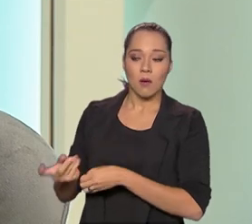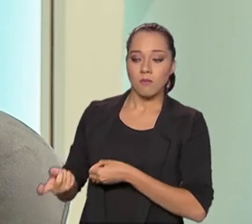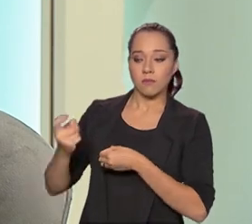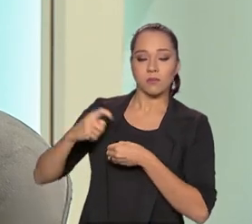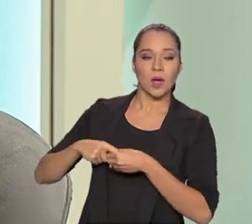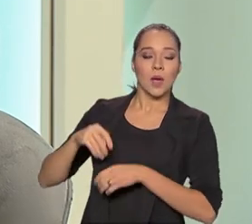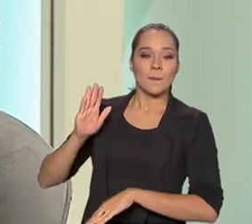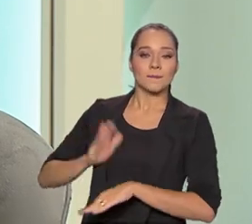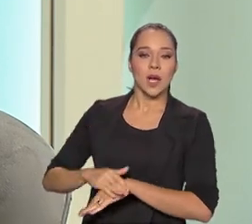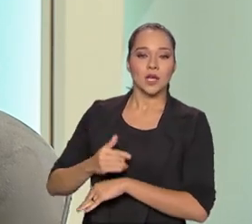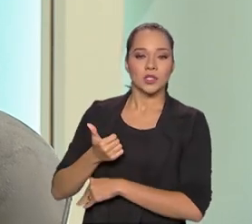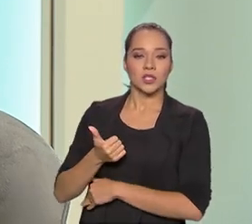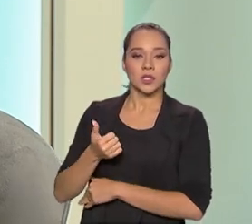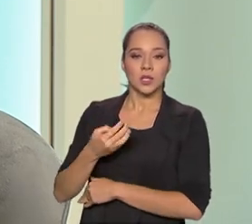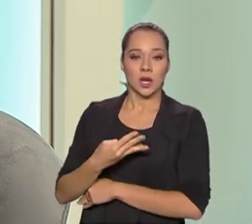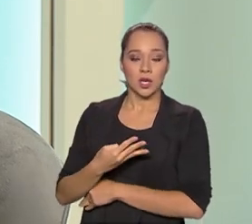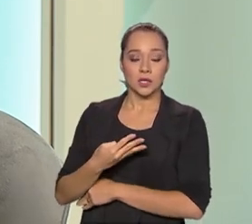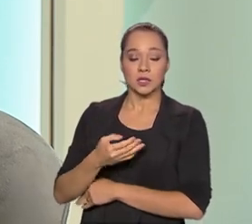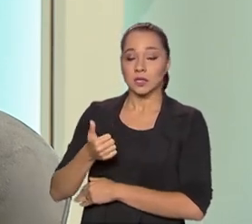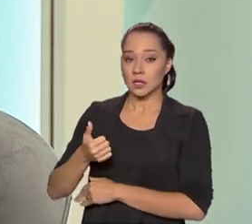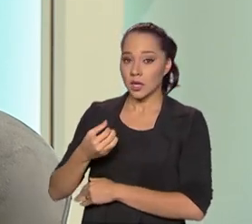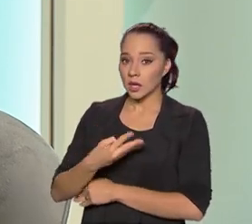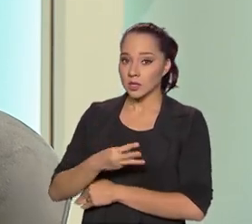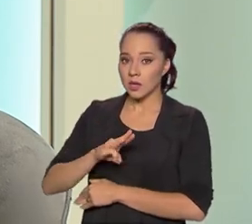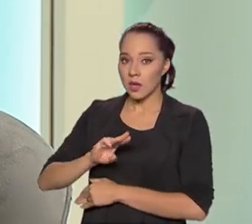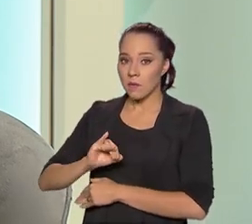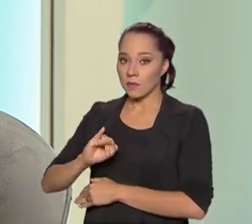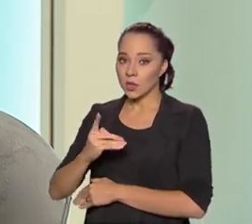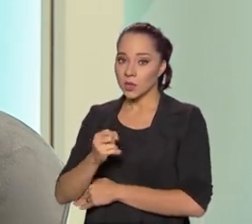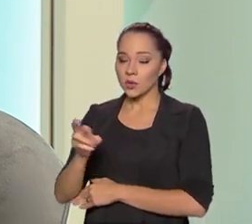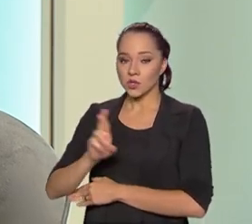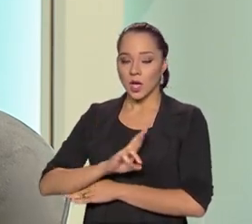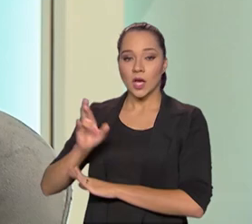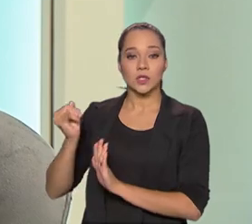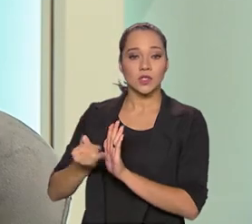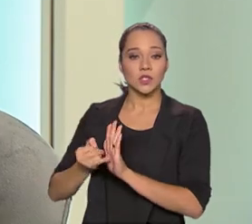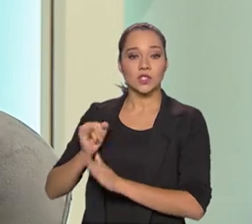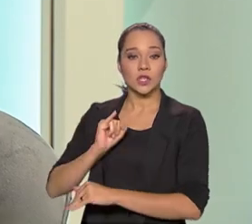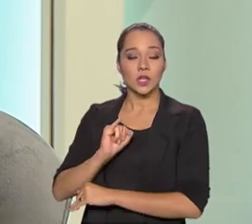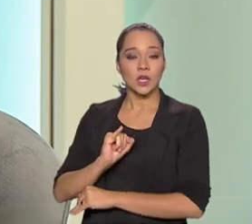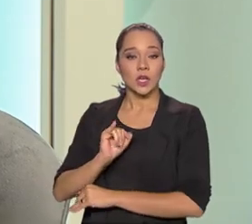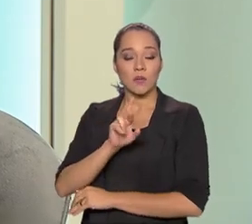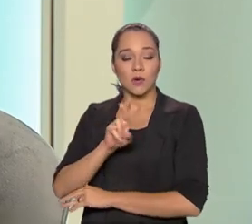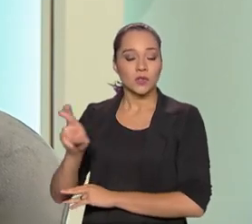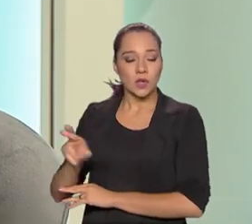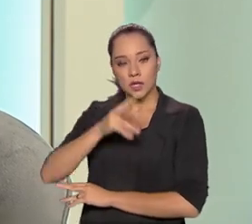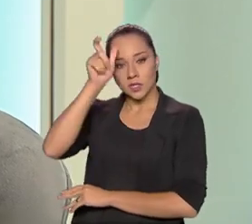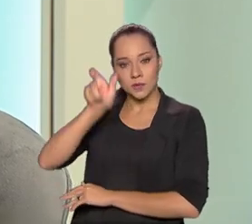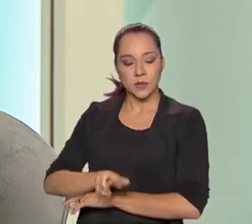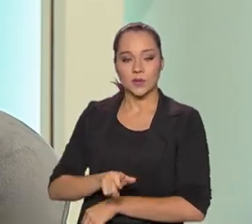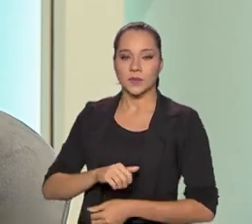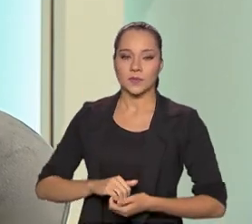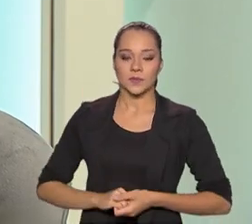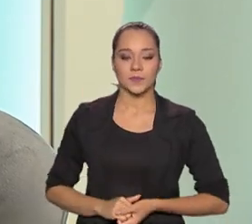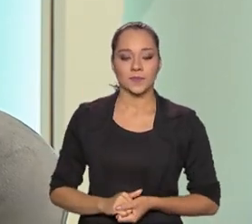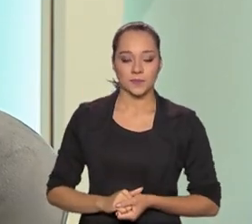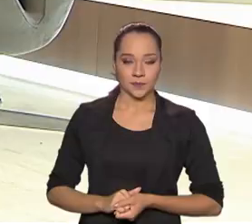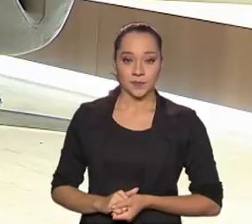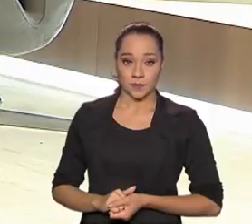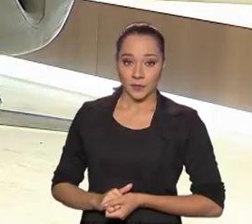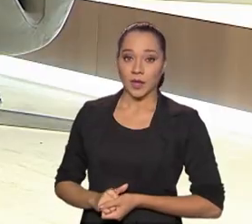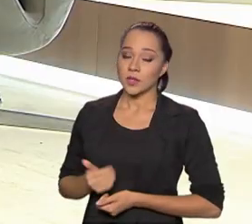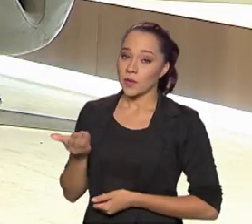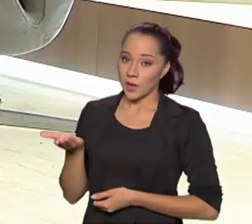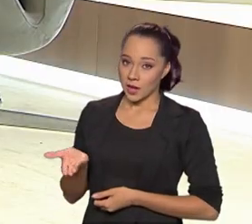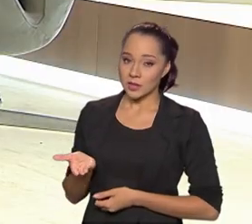restituiu mais de 13 bilhões de reais de imposto de renda da pessoa física aos contribuintes. Esse